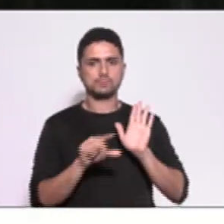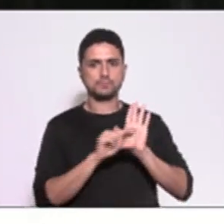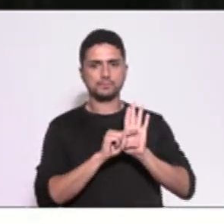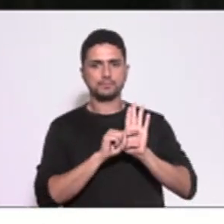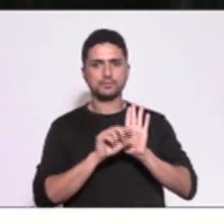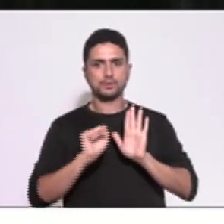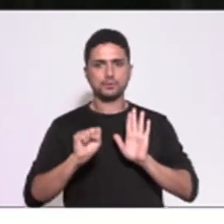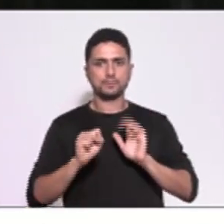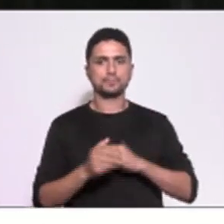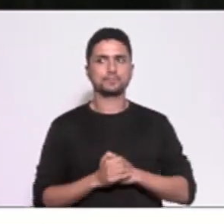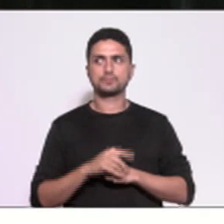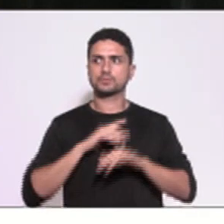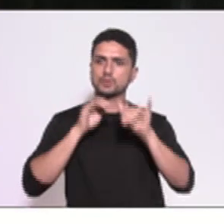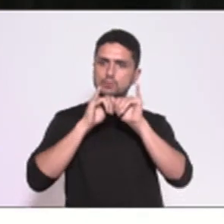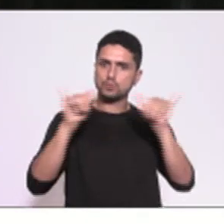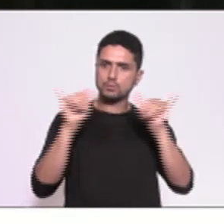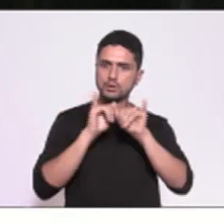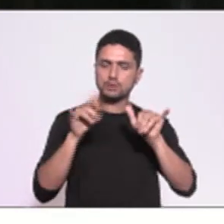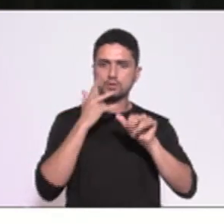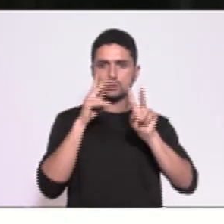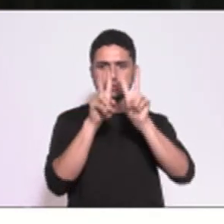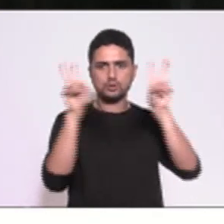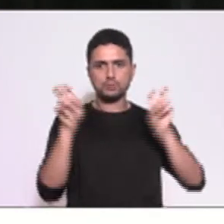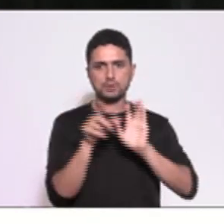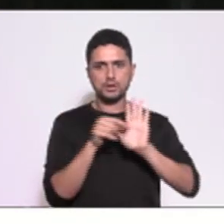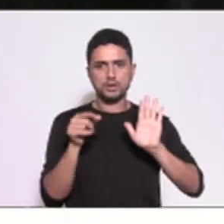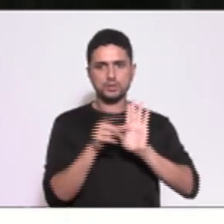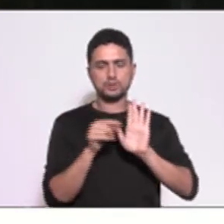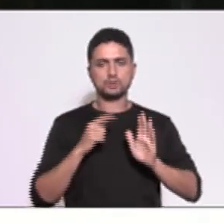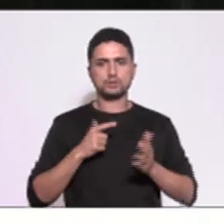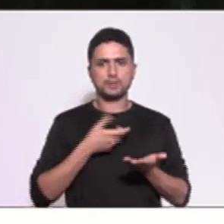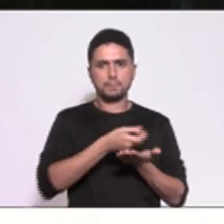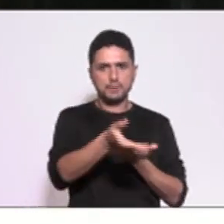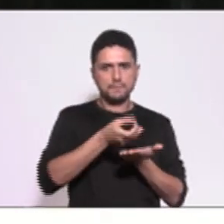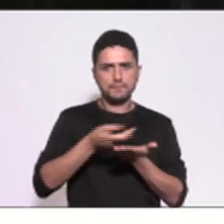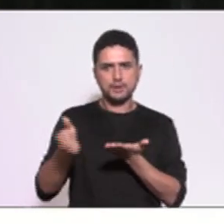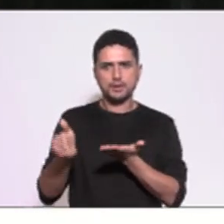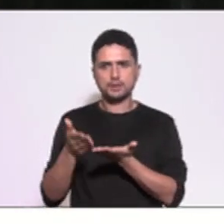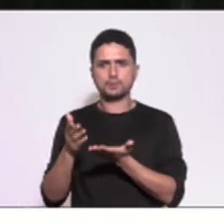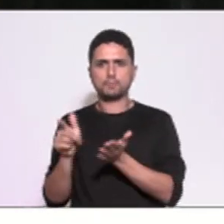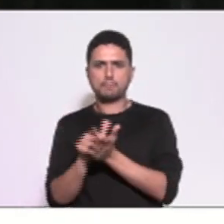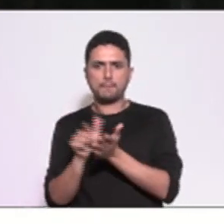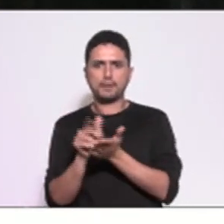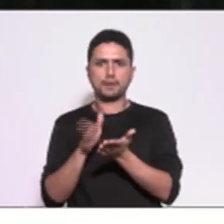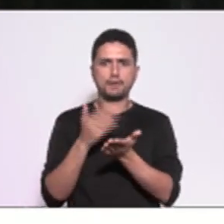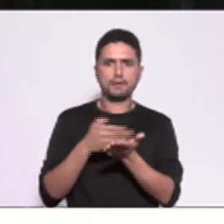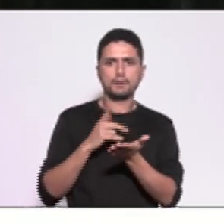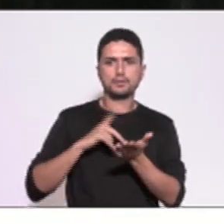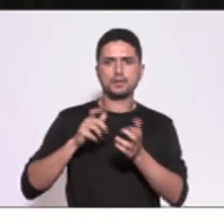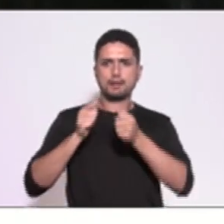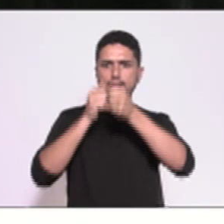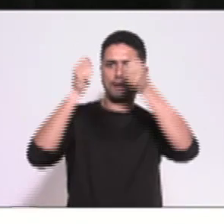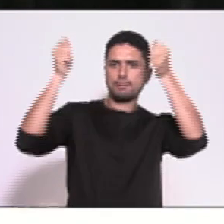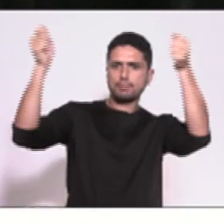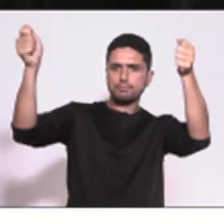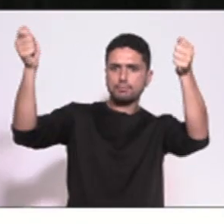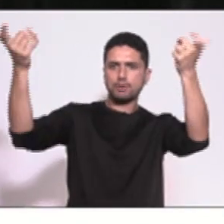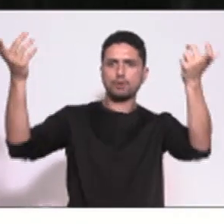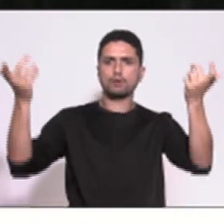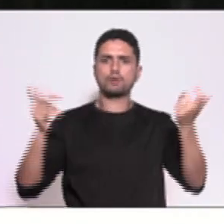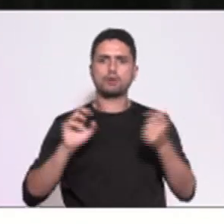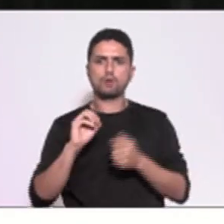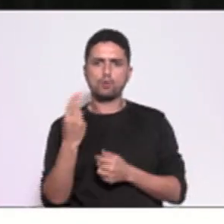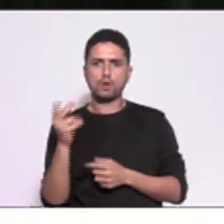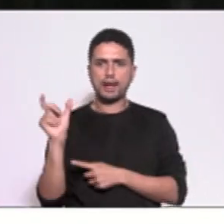refere ao caput desse artigo abrange panfletos, outdoor, cartões pessoais ou